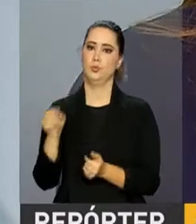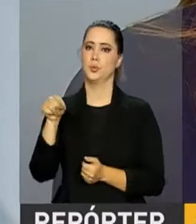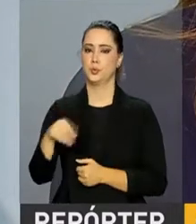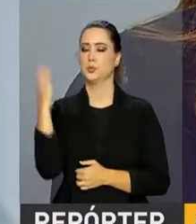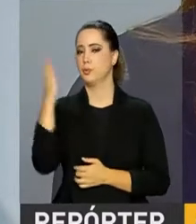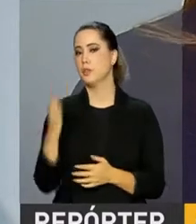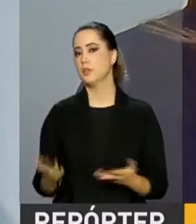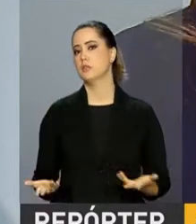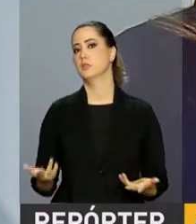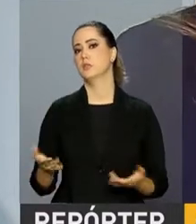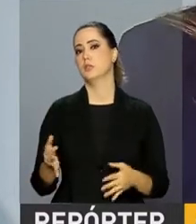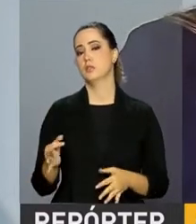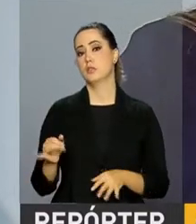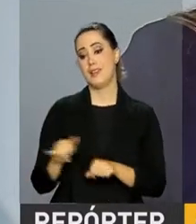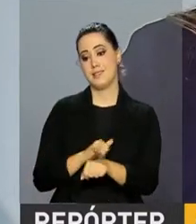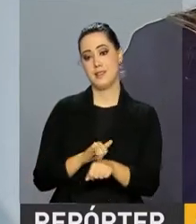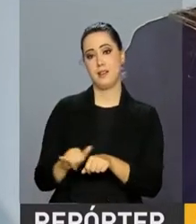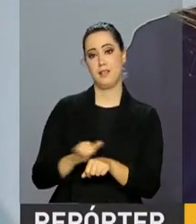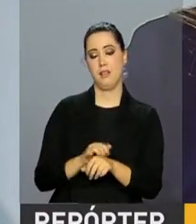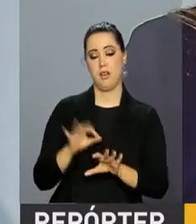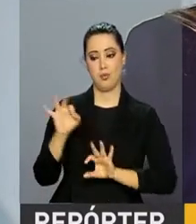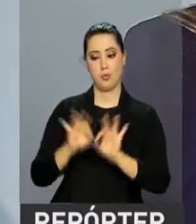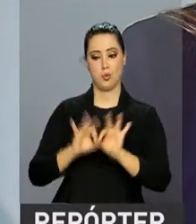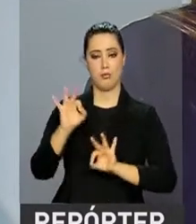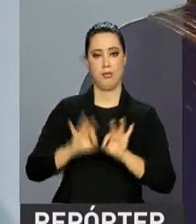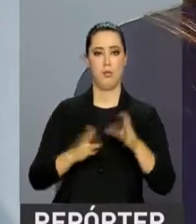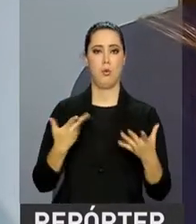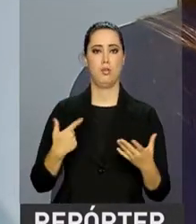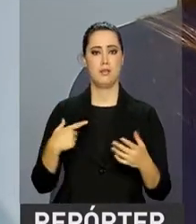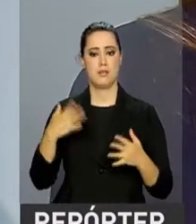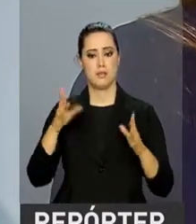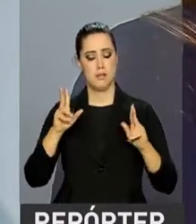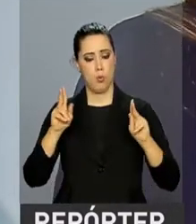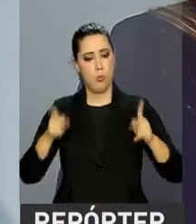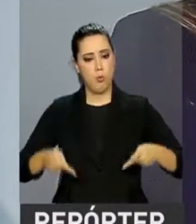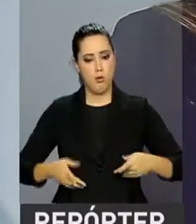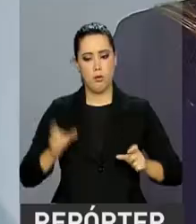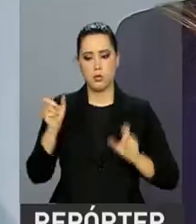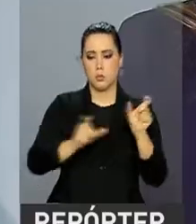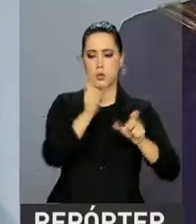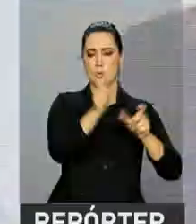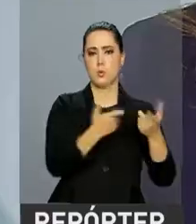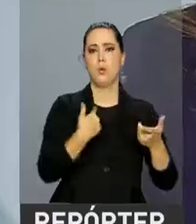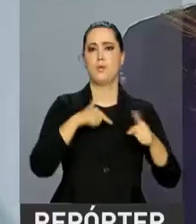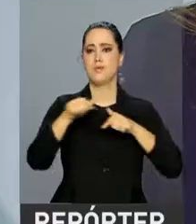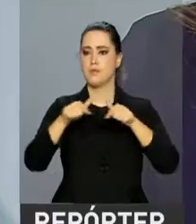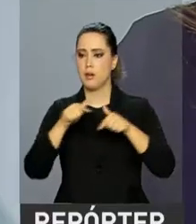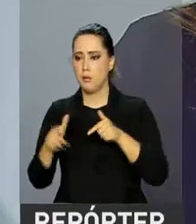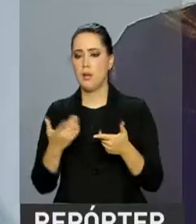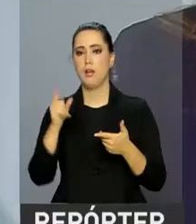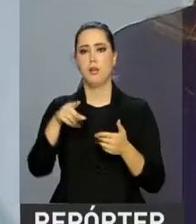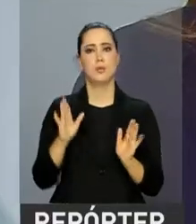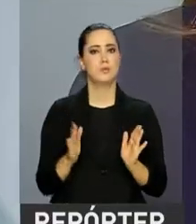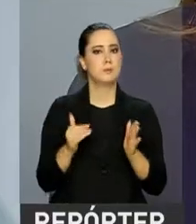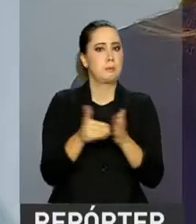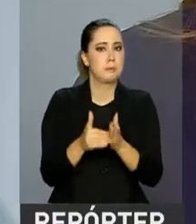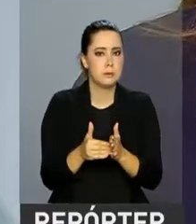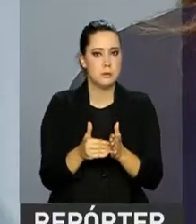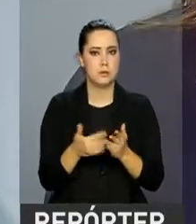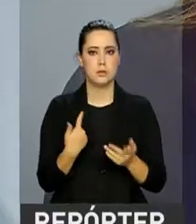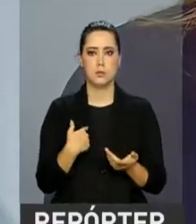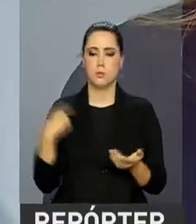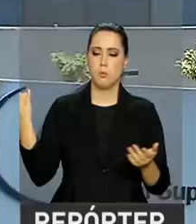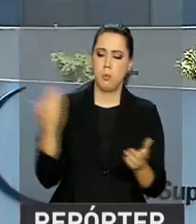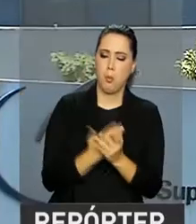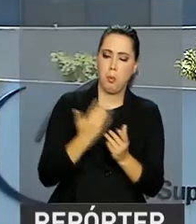estrutura é humana ele e de estrutura física é limitada a gente não dá conta do número de